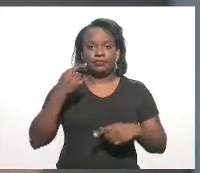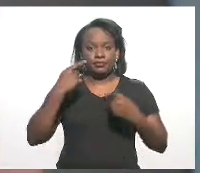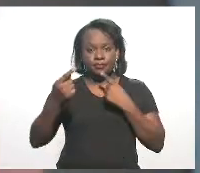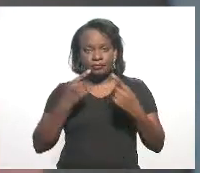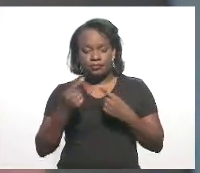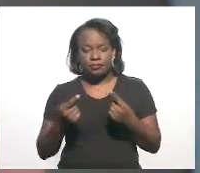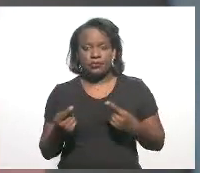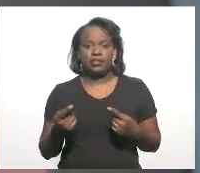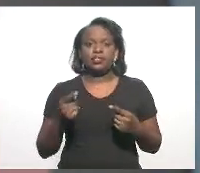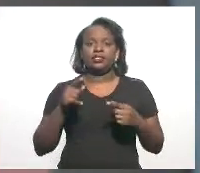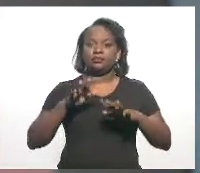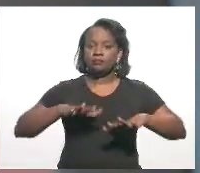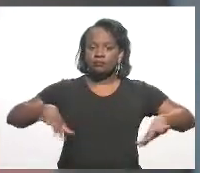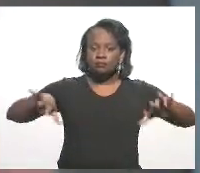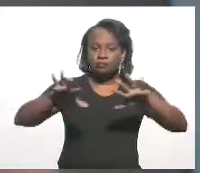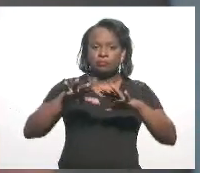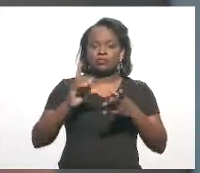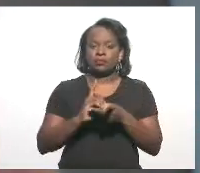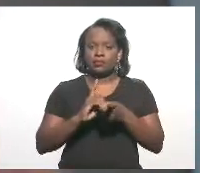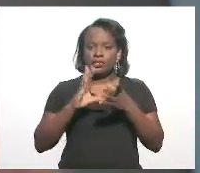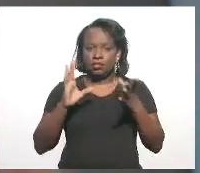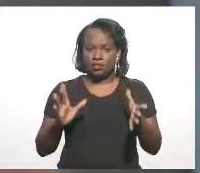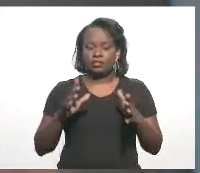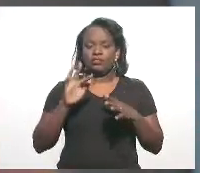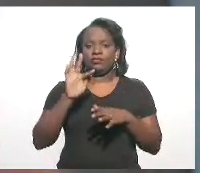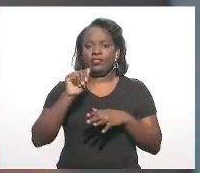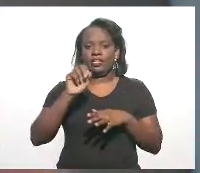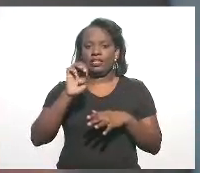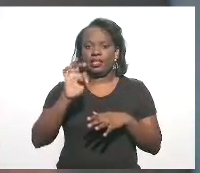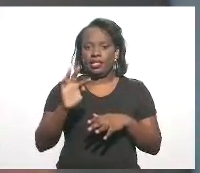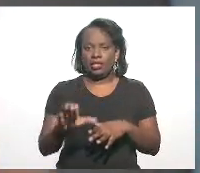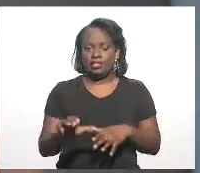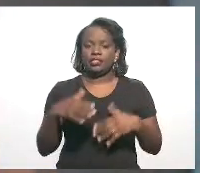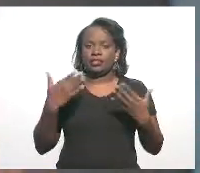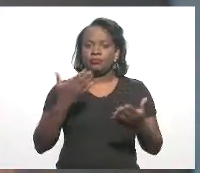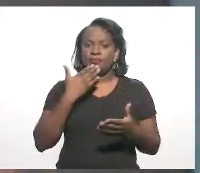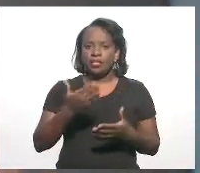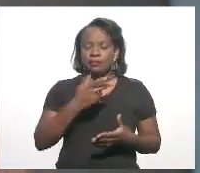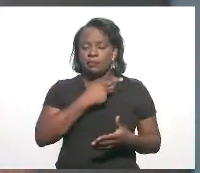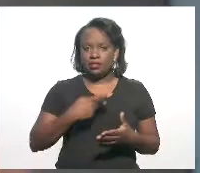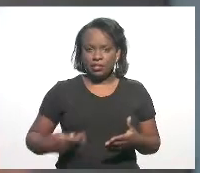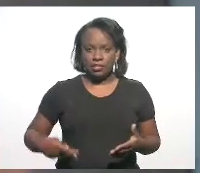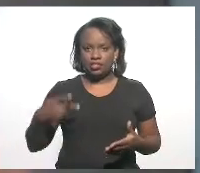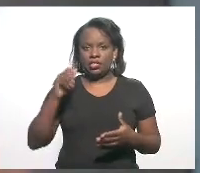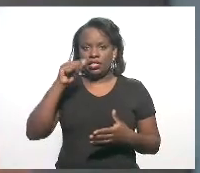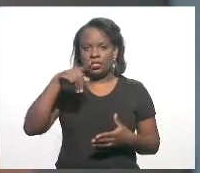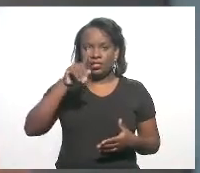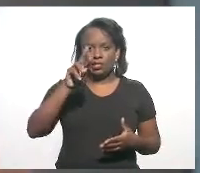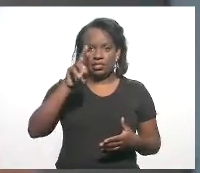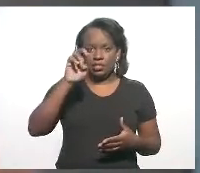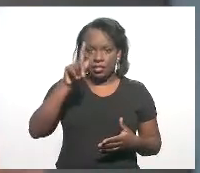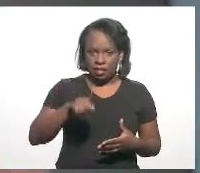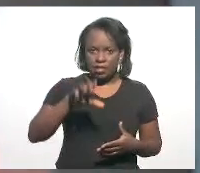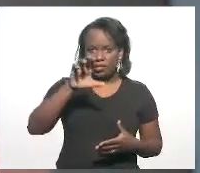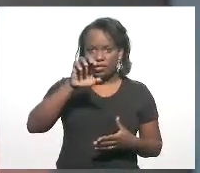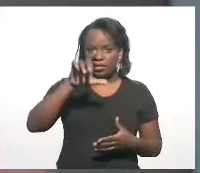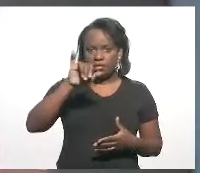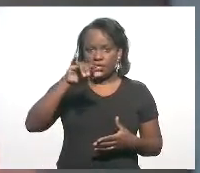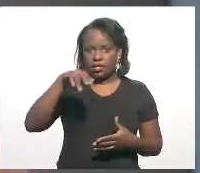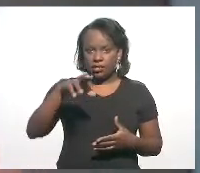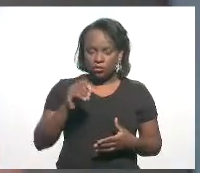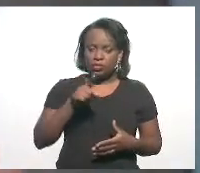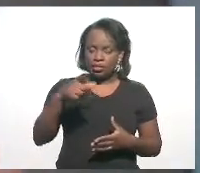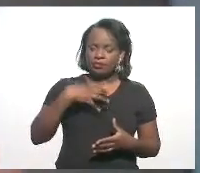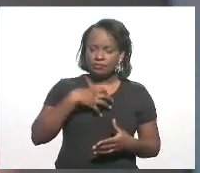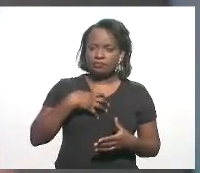debate ao redor da democratização da FAETEC. Então, a gente pede ao presidente dessa casa, deputado André Siciliano, que é sensível a